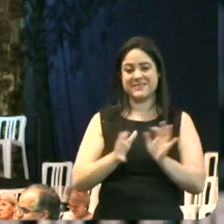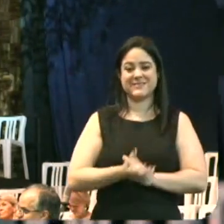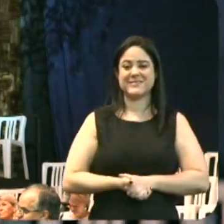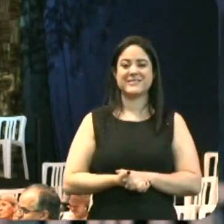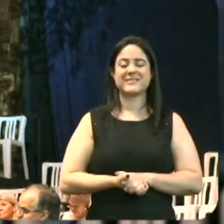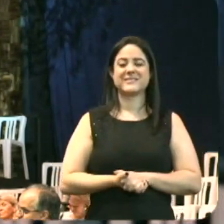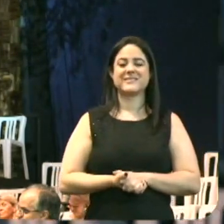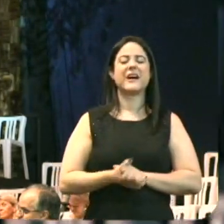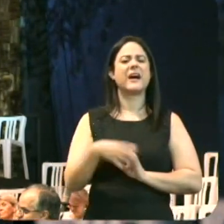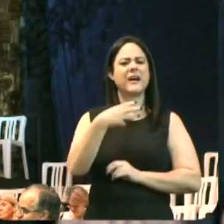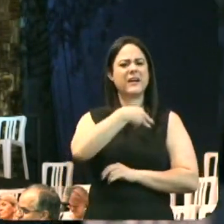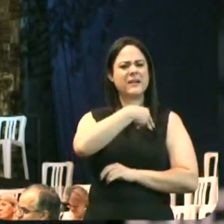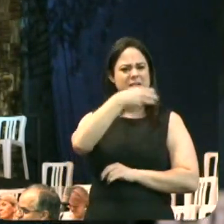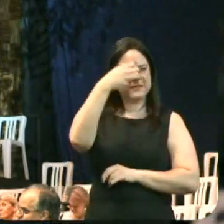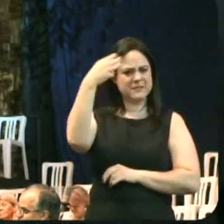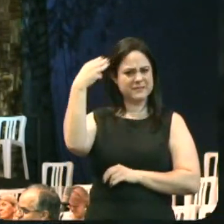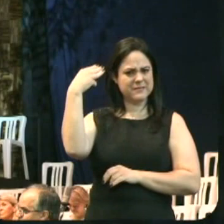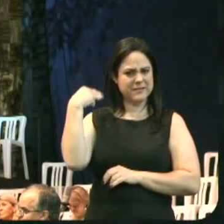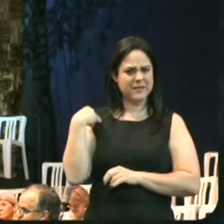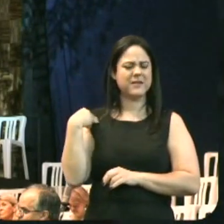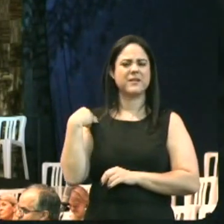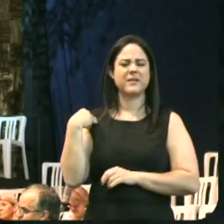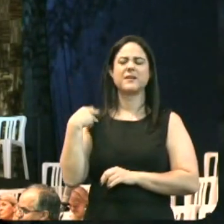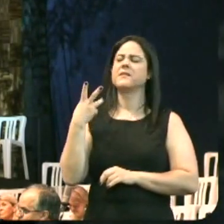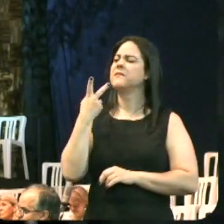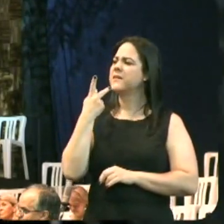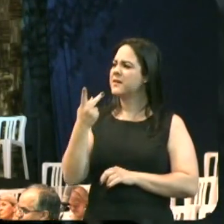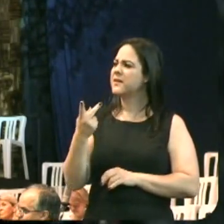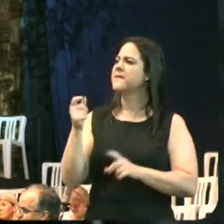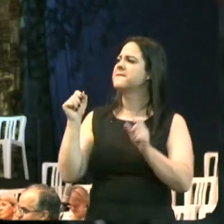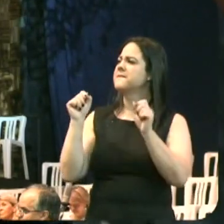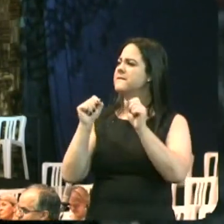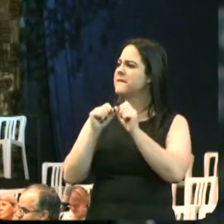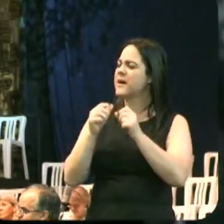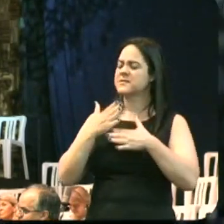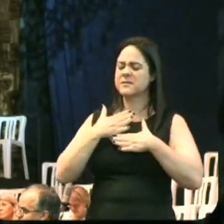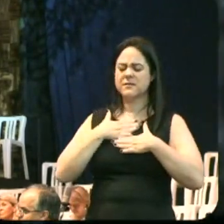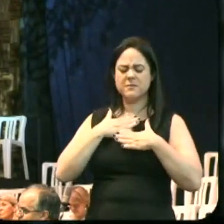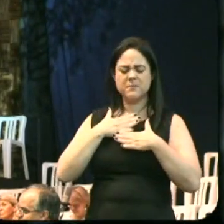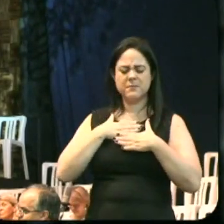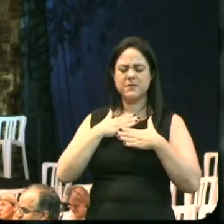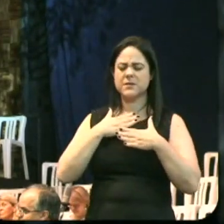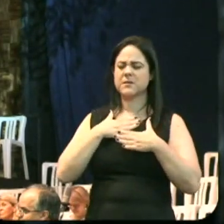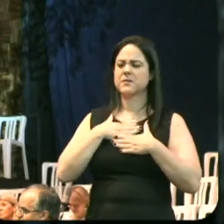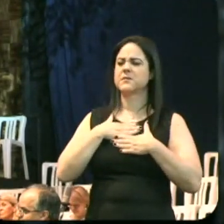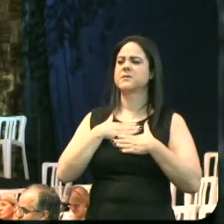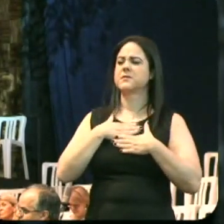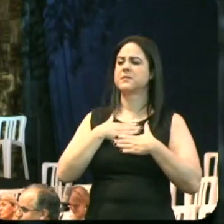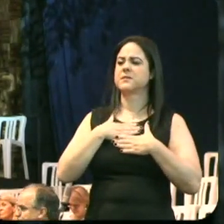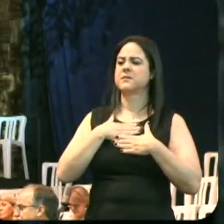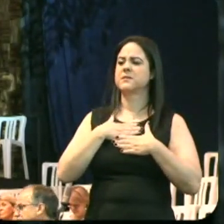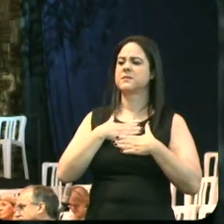E aí Maria, mãe de Jesus, ela diz assim: faça-se em mim.